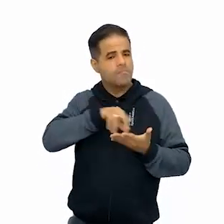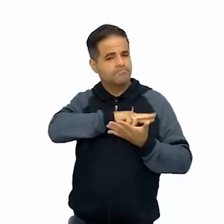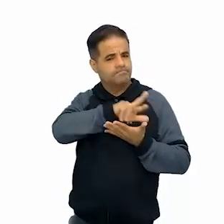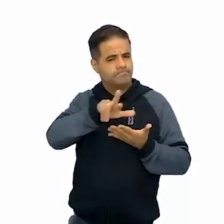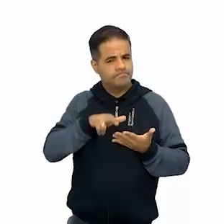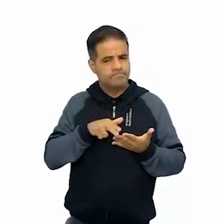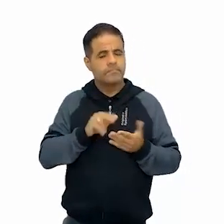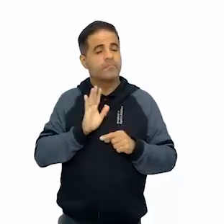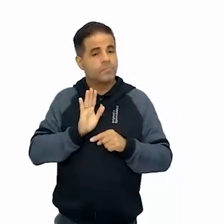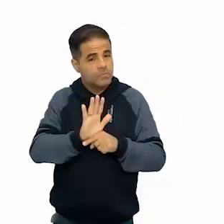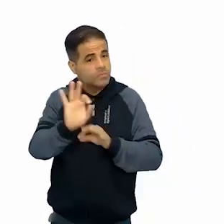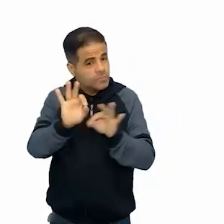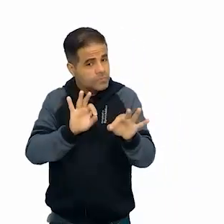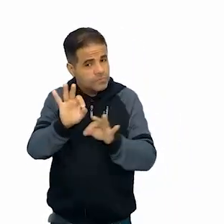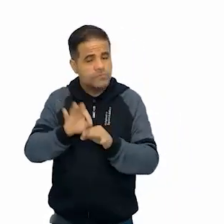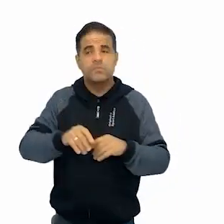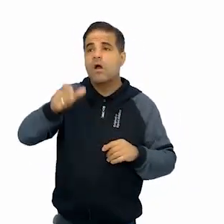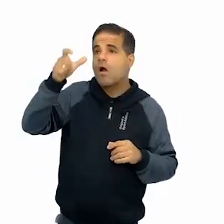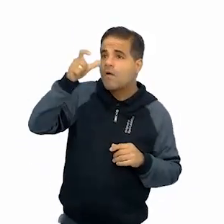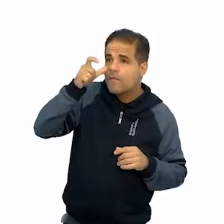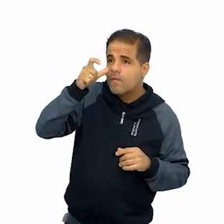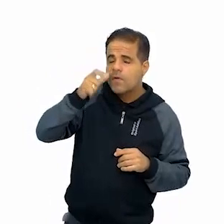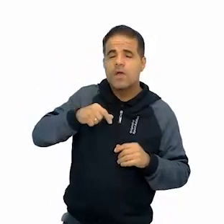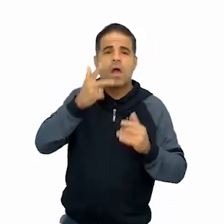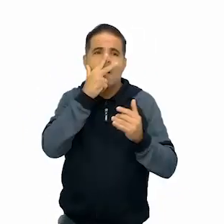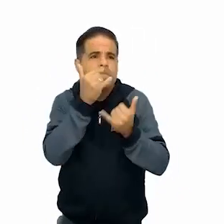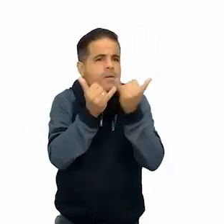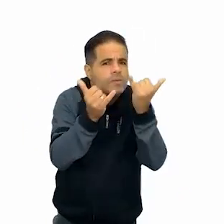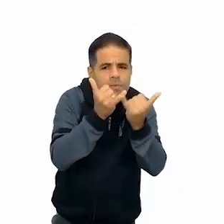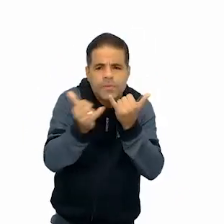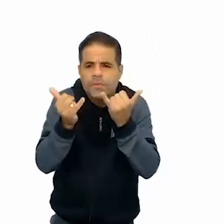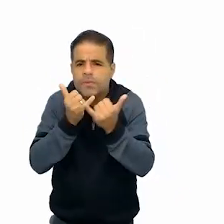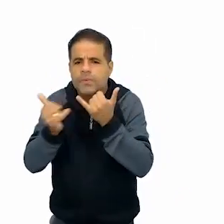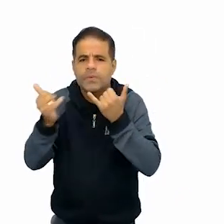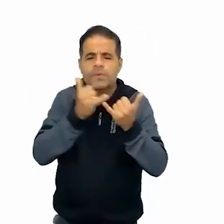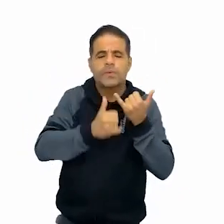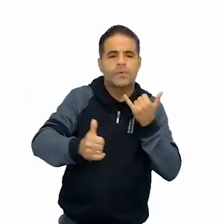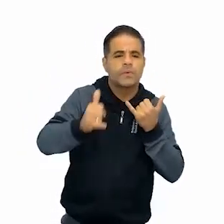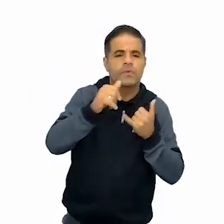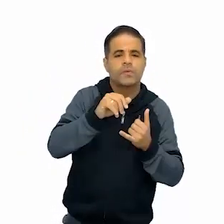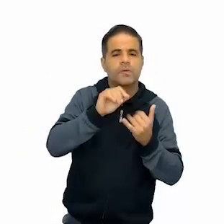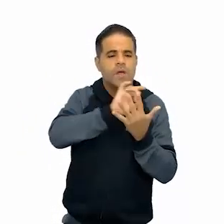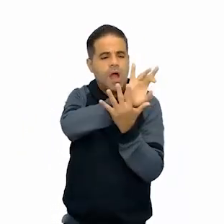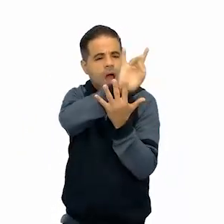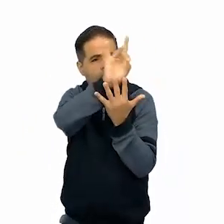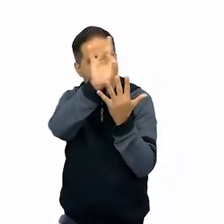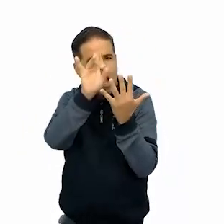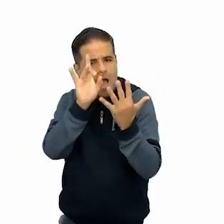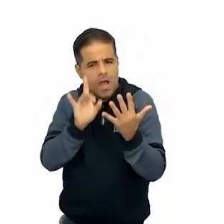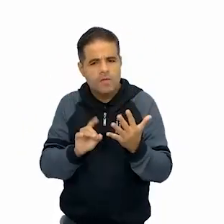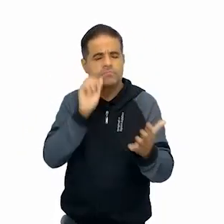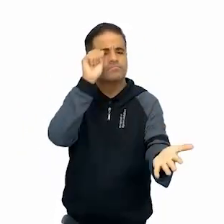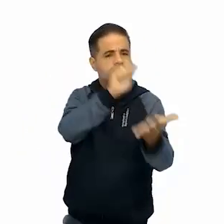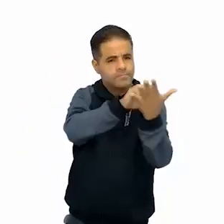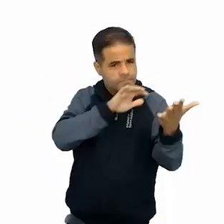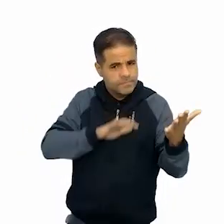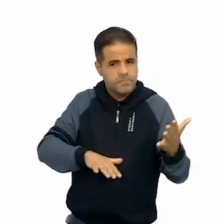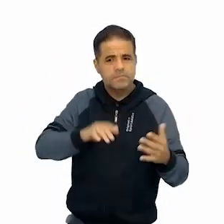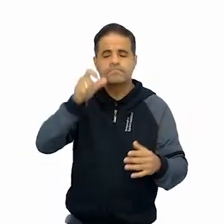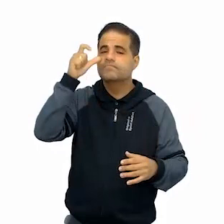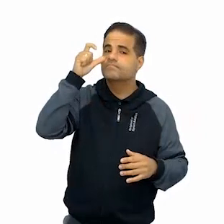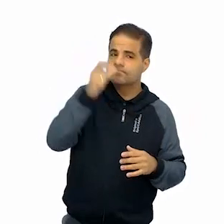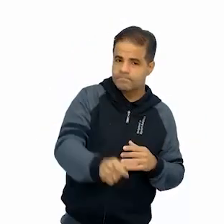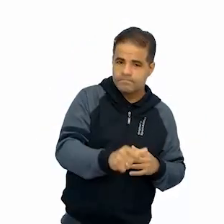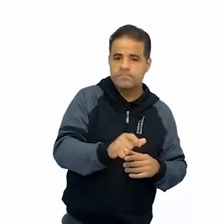respectivamente. Ajude-os a observar a semelhança das palavras pelo radical de cada uma. Essa atividade é